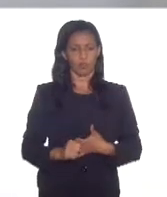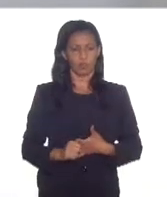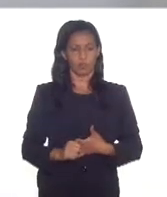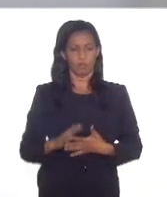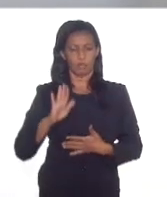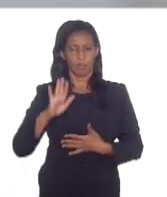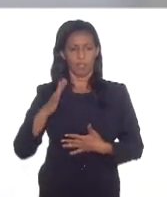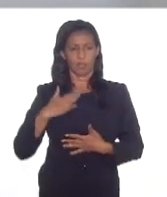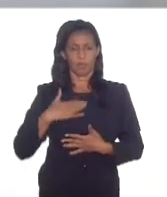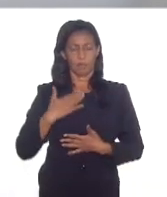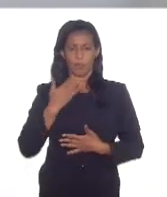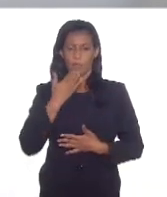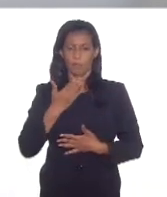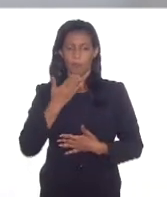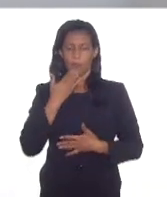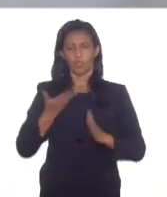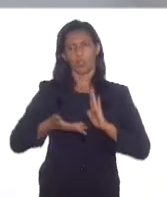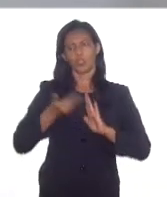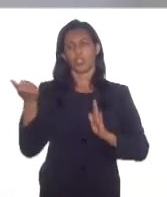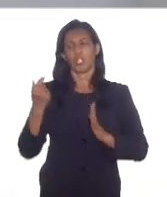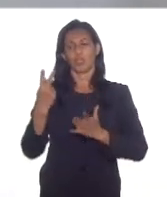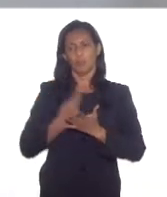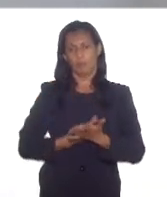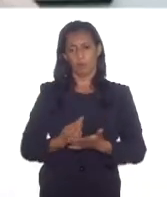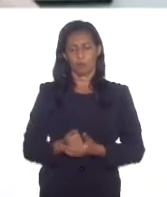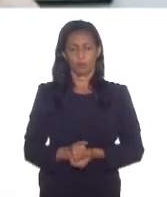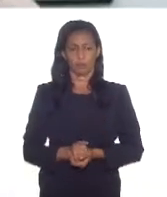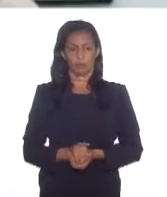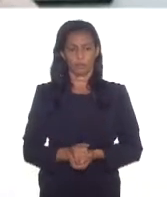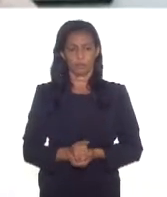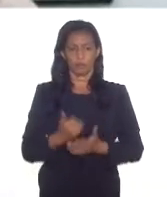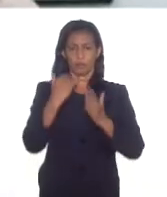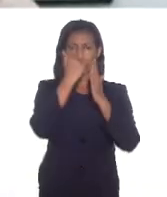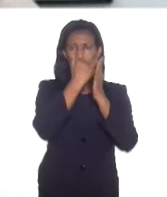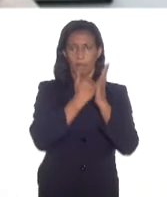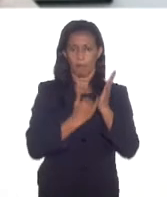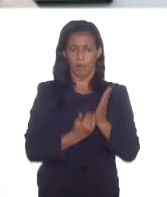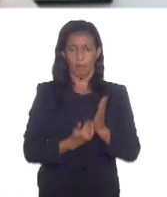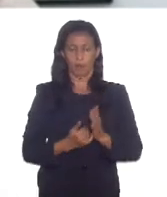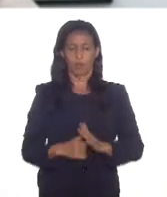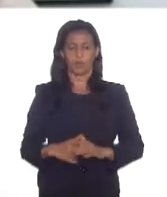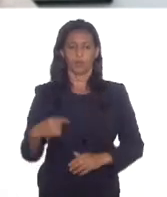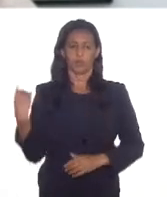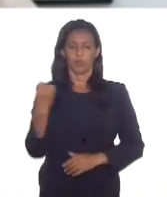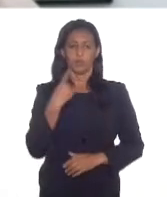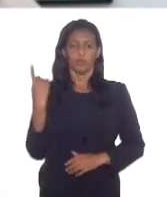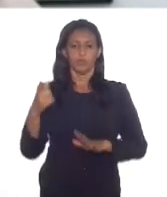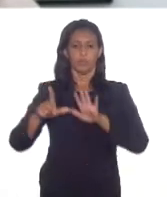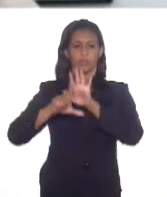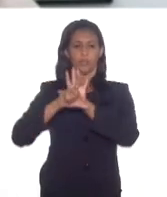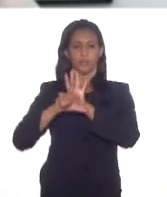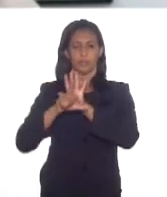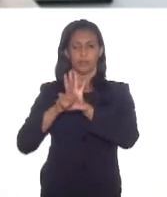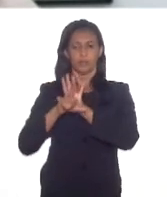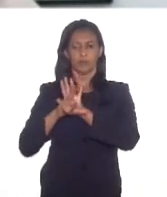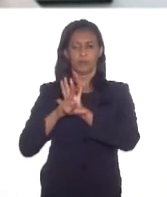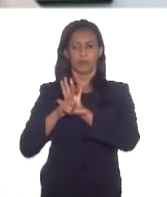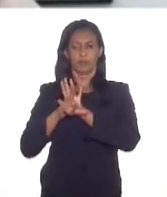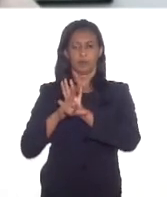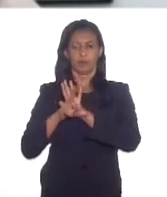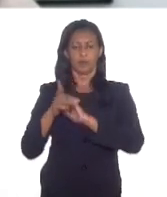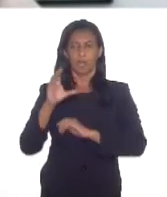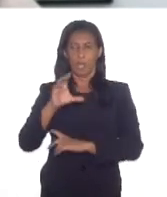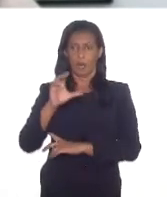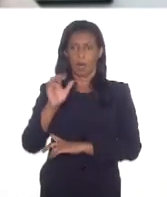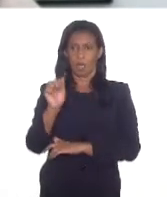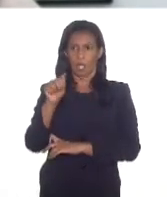a meu apelo é que a gente possa tirar de pauta nesse momento. Presidente, pela ordem, a nossa lei que destomba o Canecão,